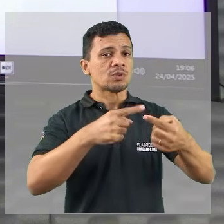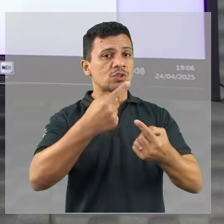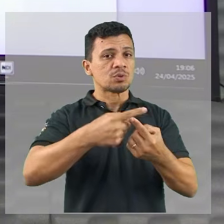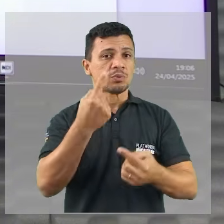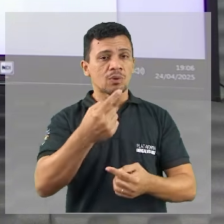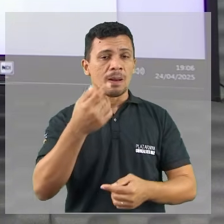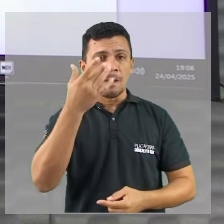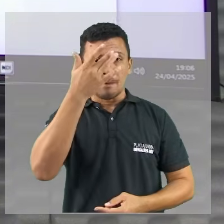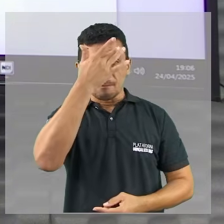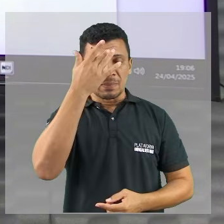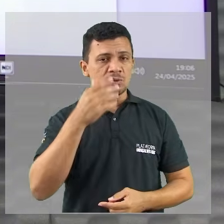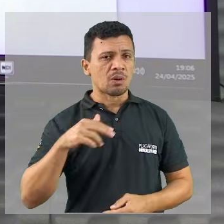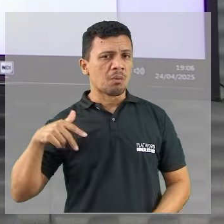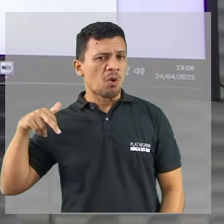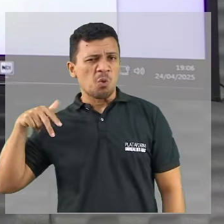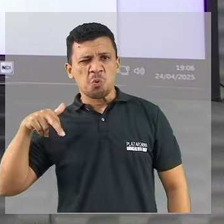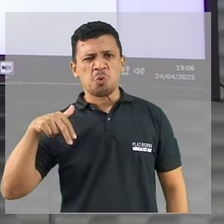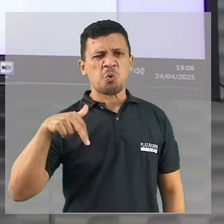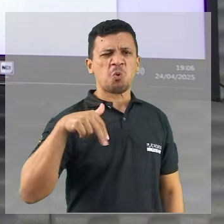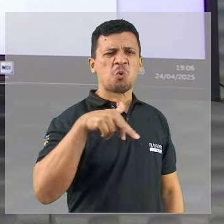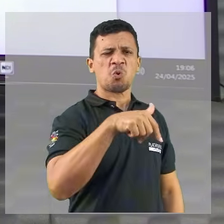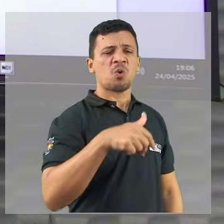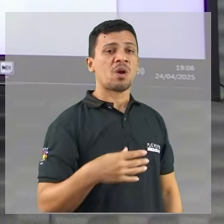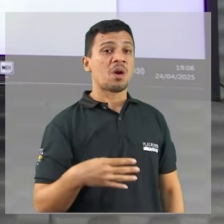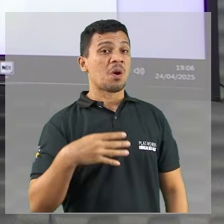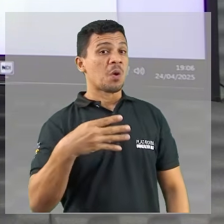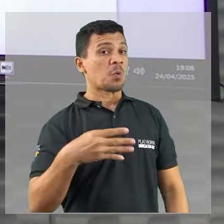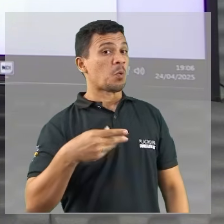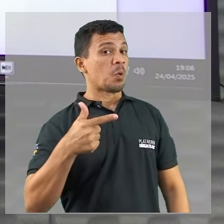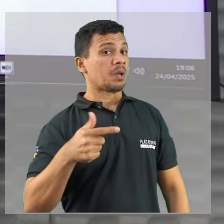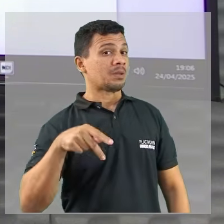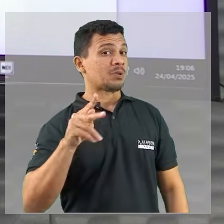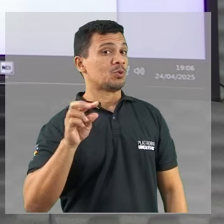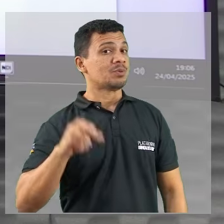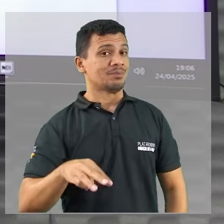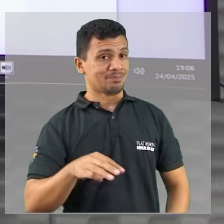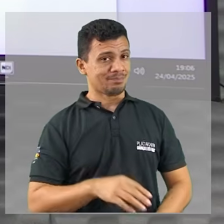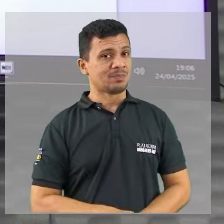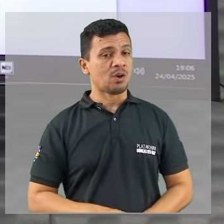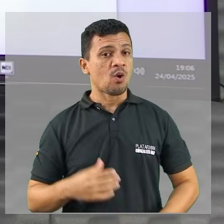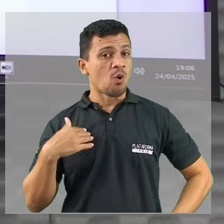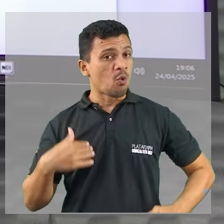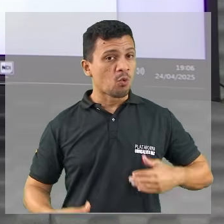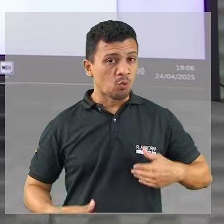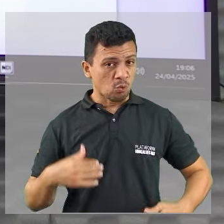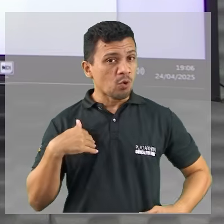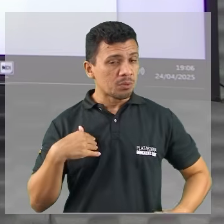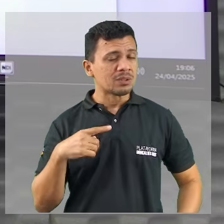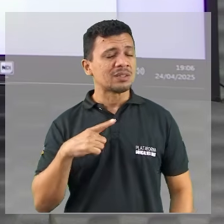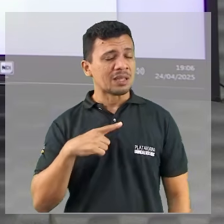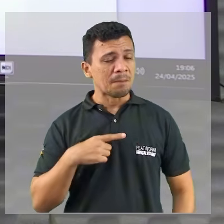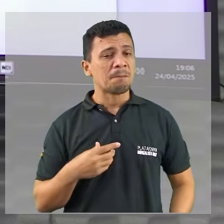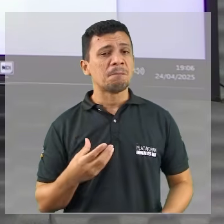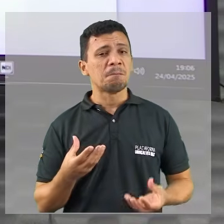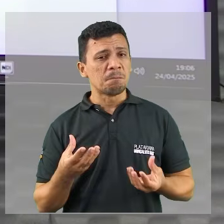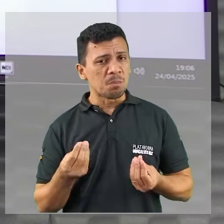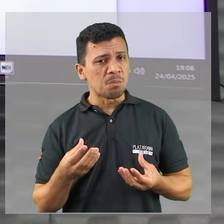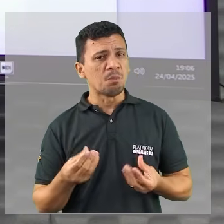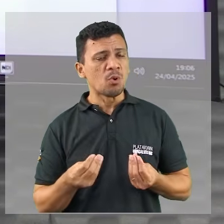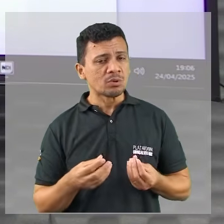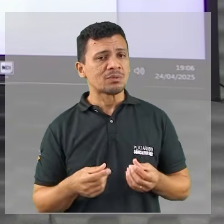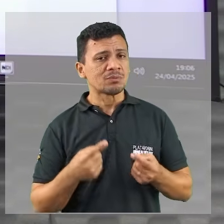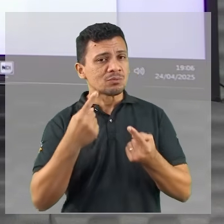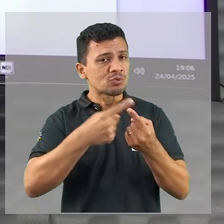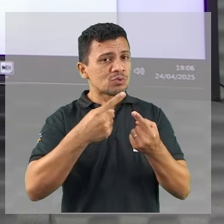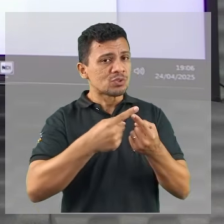maratonistas. Então os maratonistas, eles têm um corpo composto por bastantes fibras do tipo 1, que são